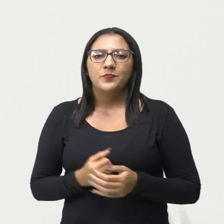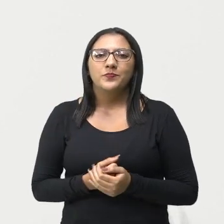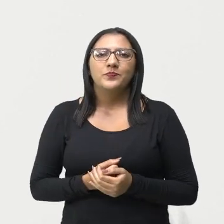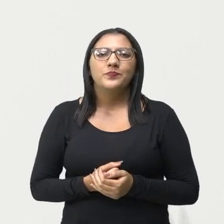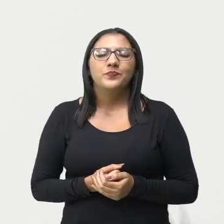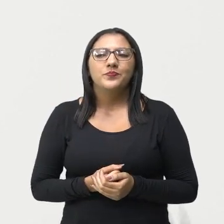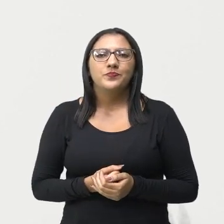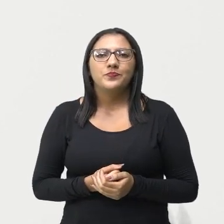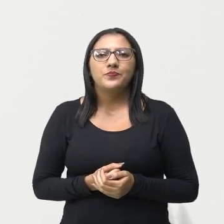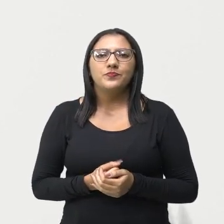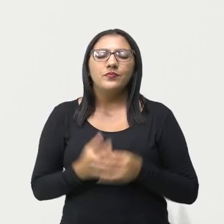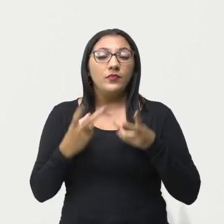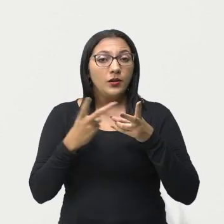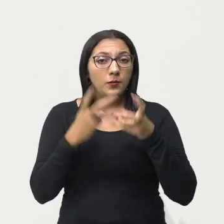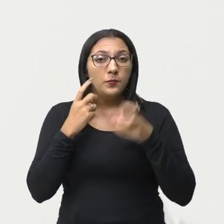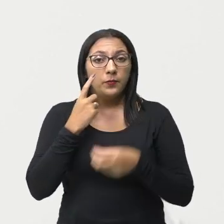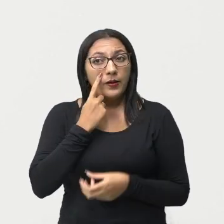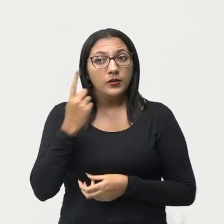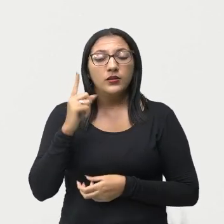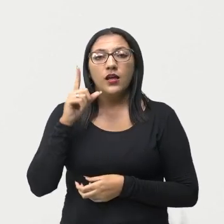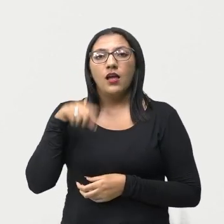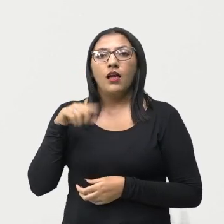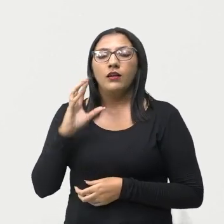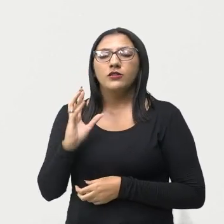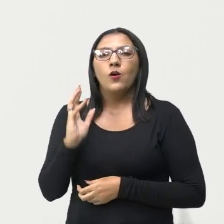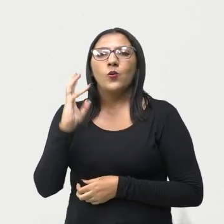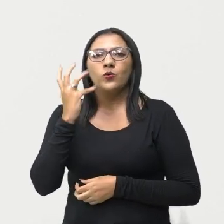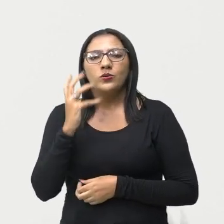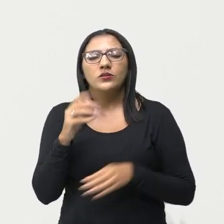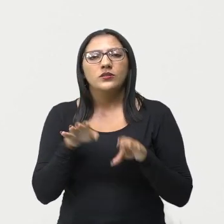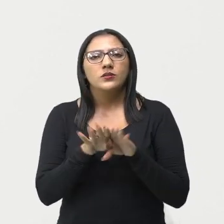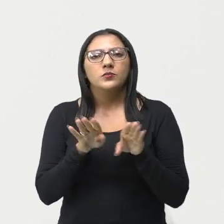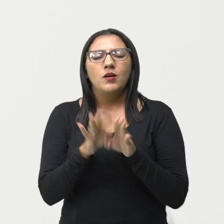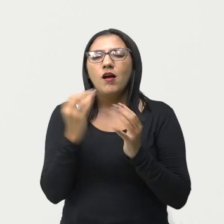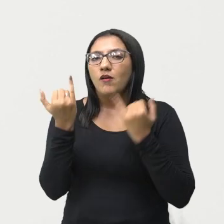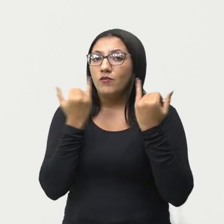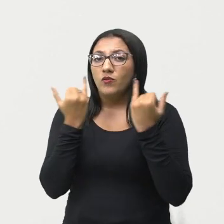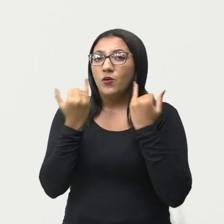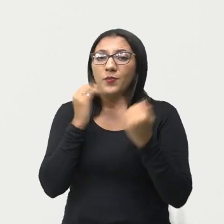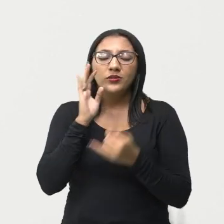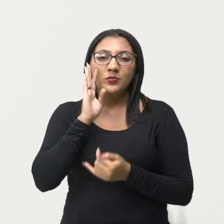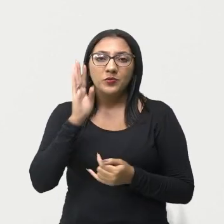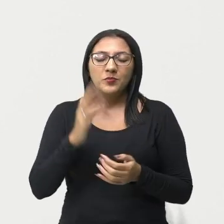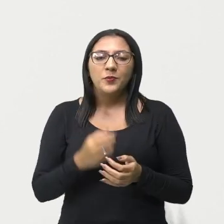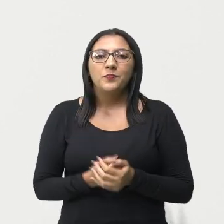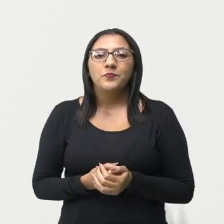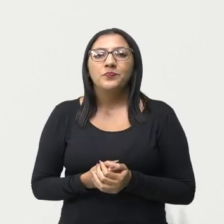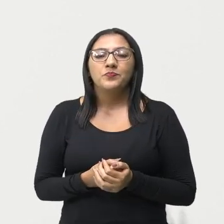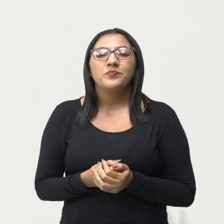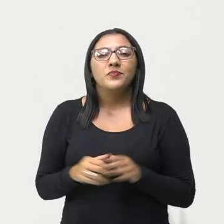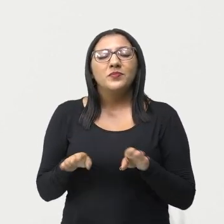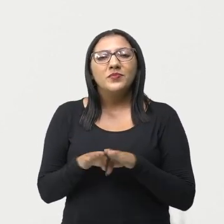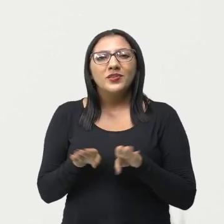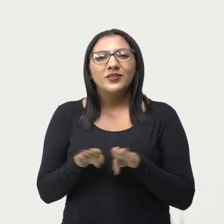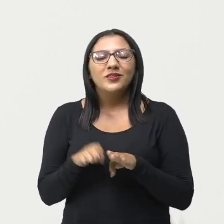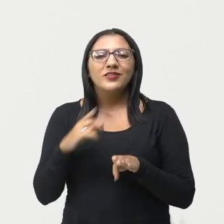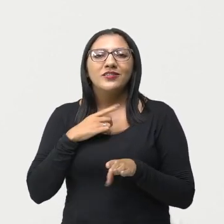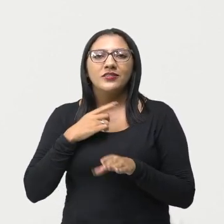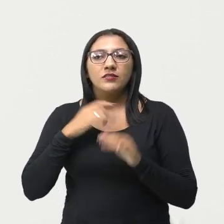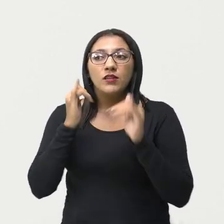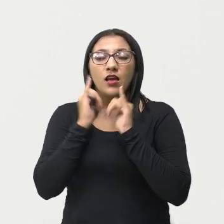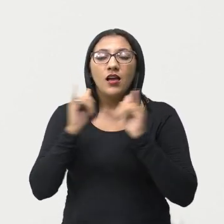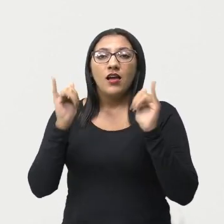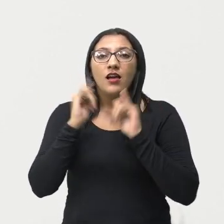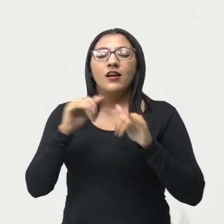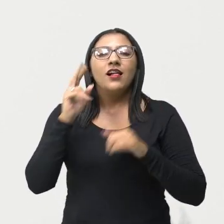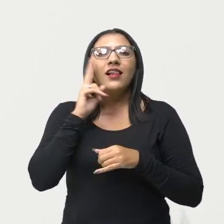certo? Observem que este fato também, essa informação principal, ela foi até exposta lá no